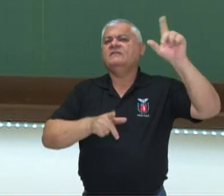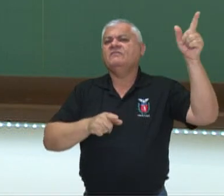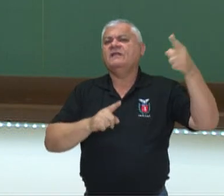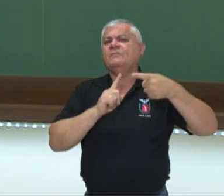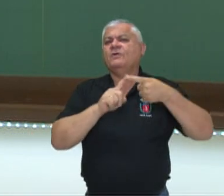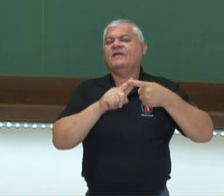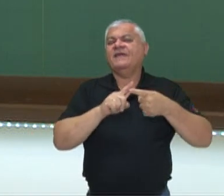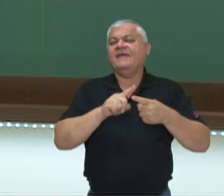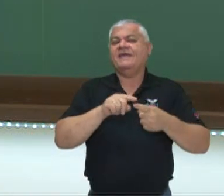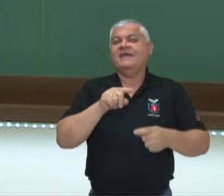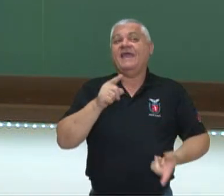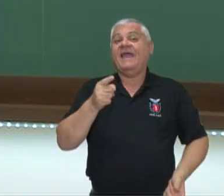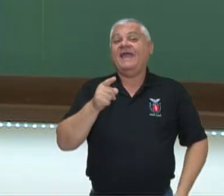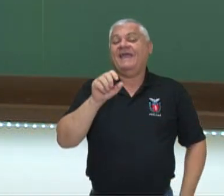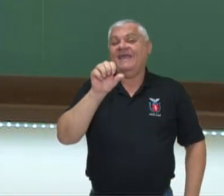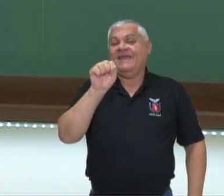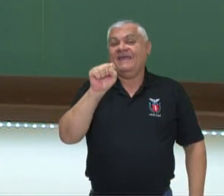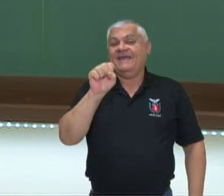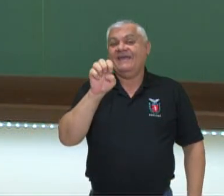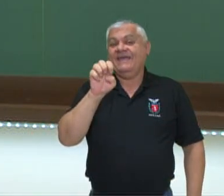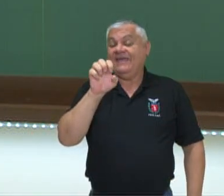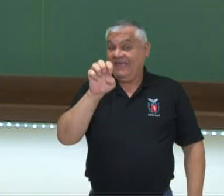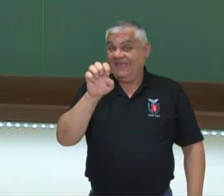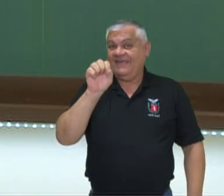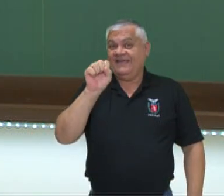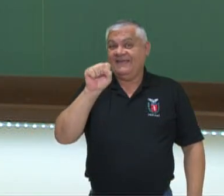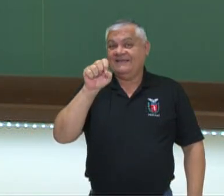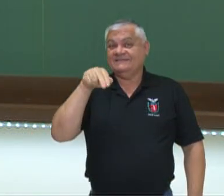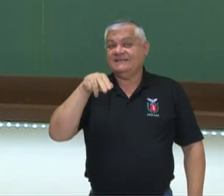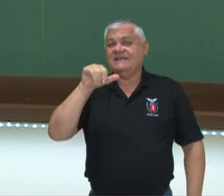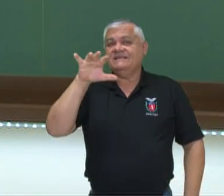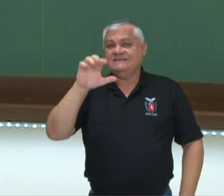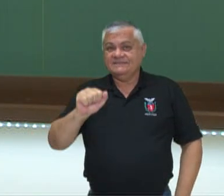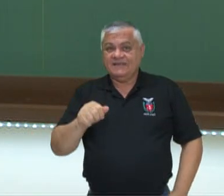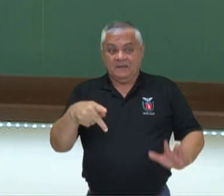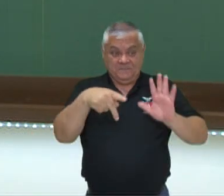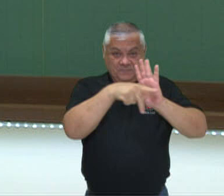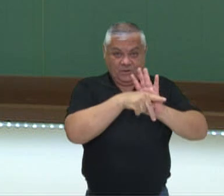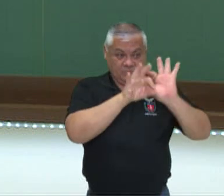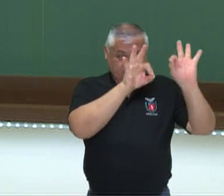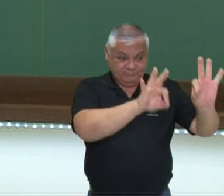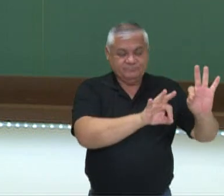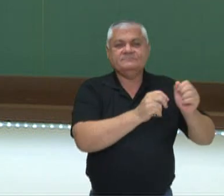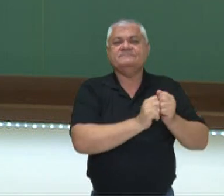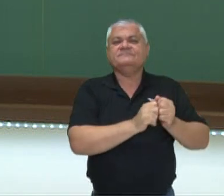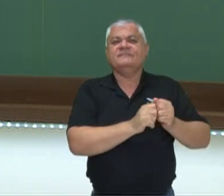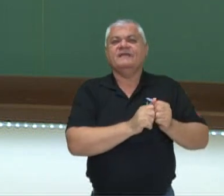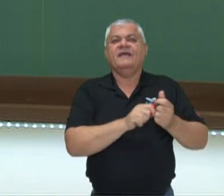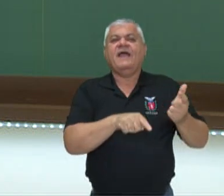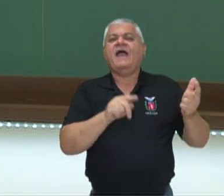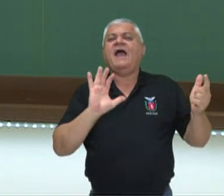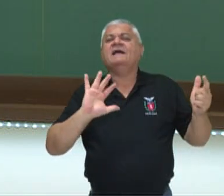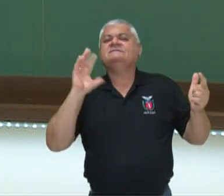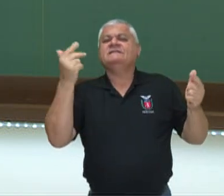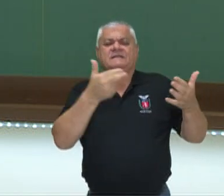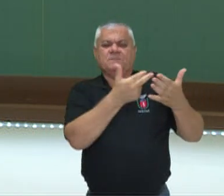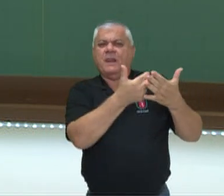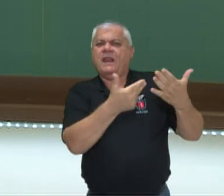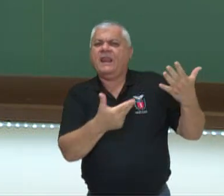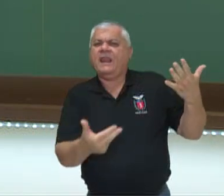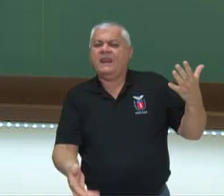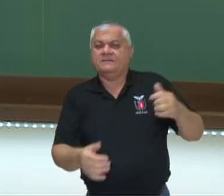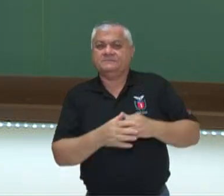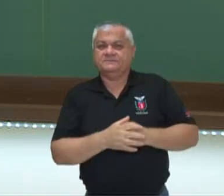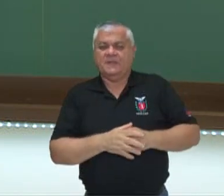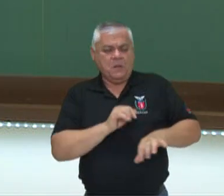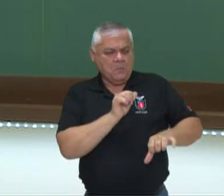essência e acidente é tão importante dentro da metafísica aristotélica? Porque com isso aqui ele está dizendo, olha, por mais que as coisas